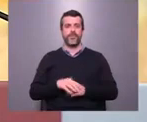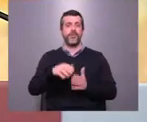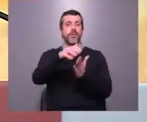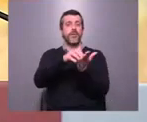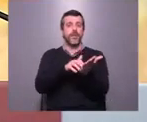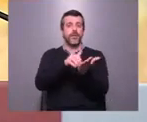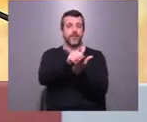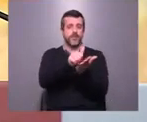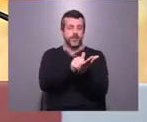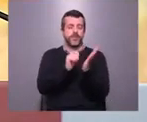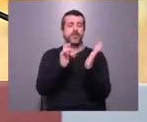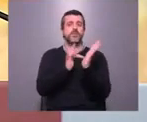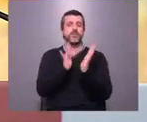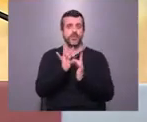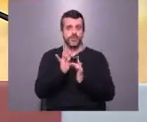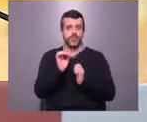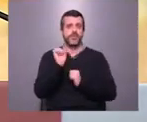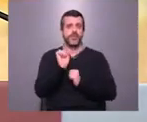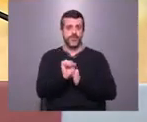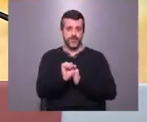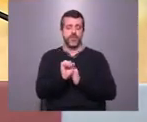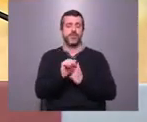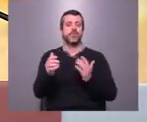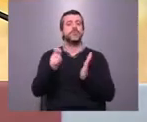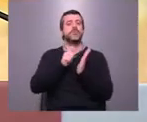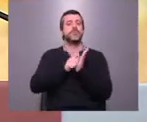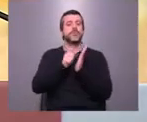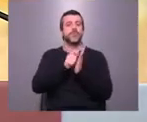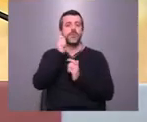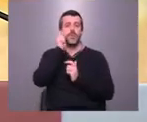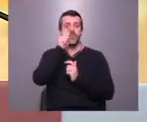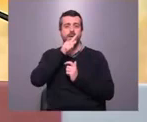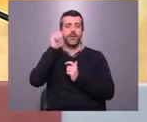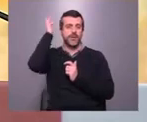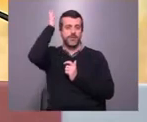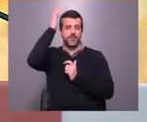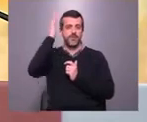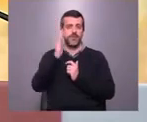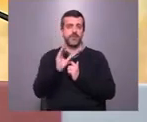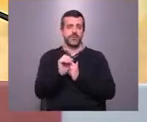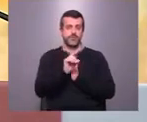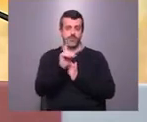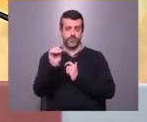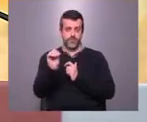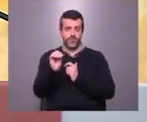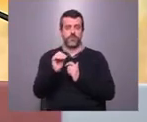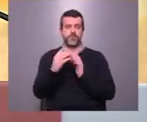nós. Evangelho de Nosso Senhor Jesus Cristo, segundo São